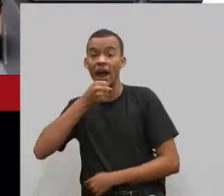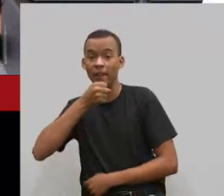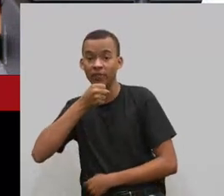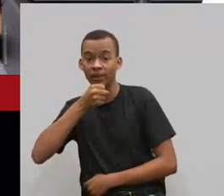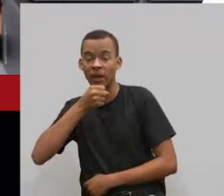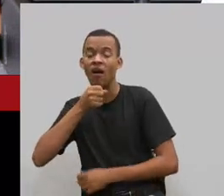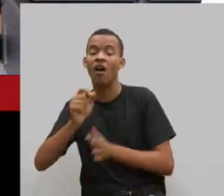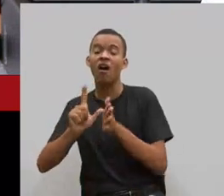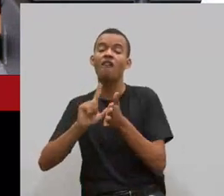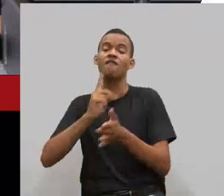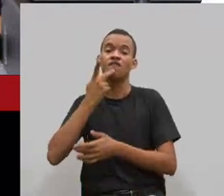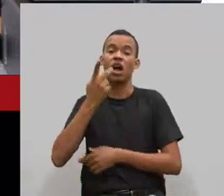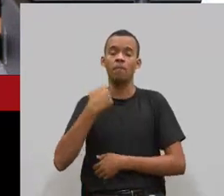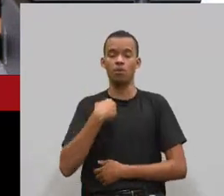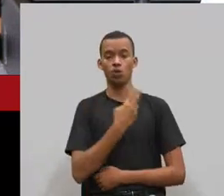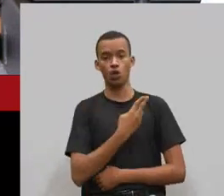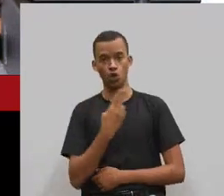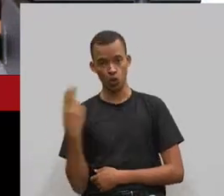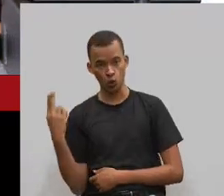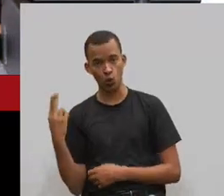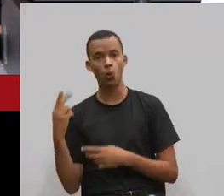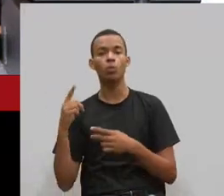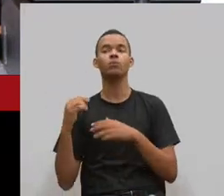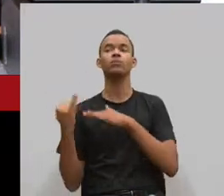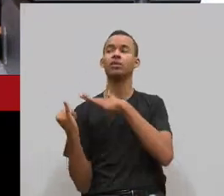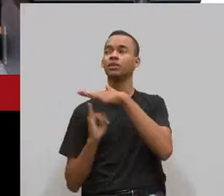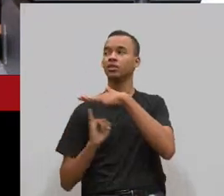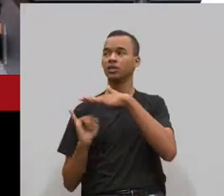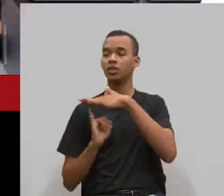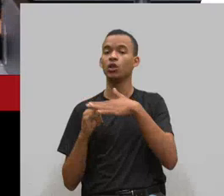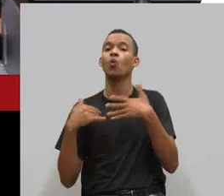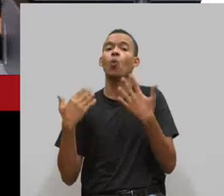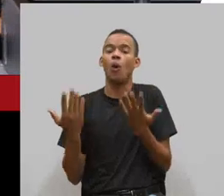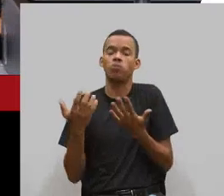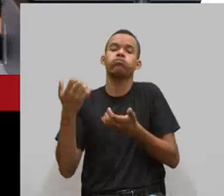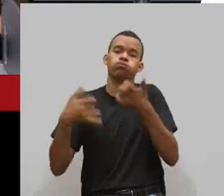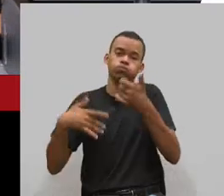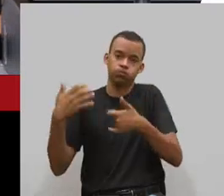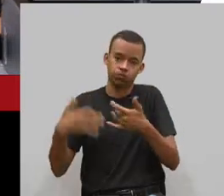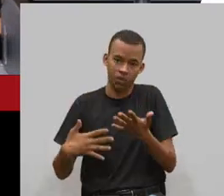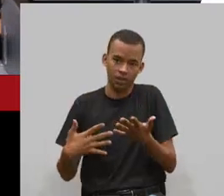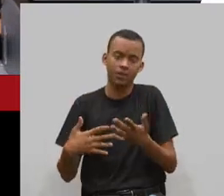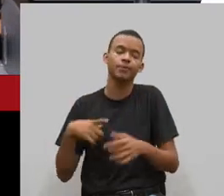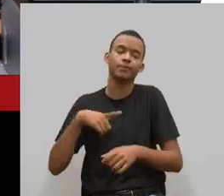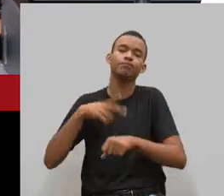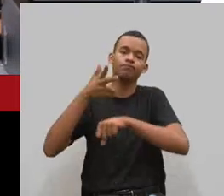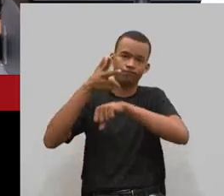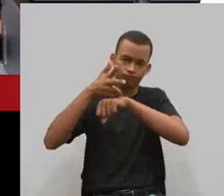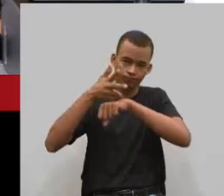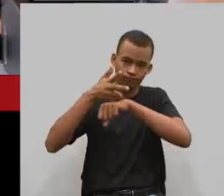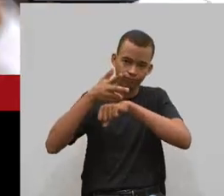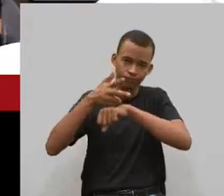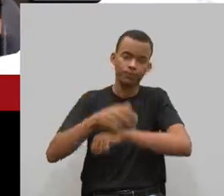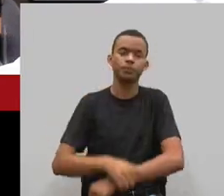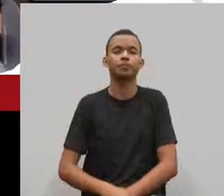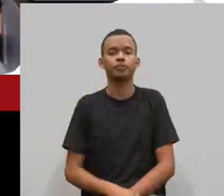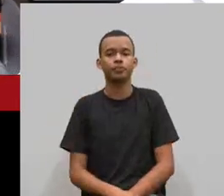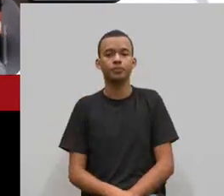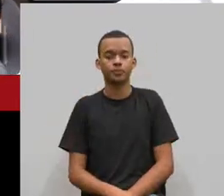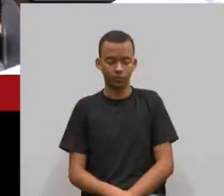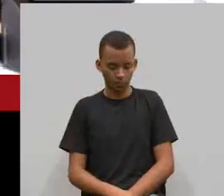representa quando for o caso Para efeito de gravação desta reunião então com a